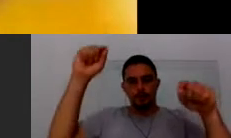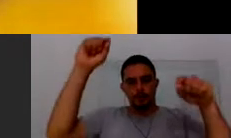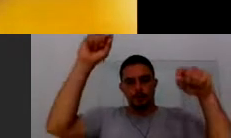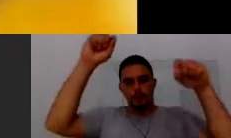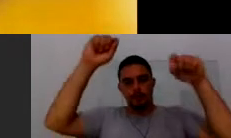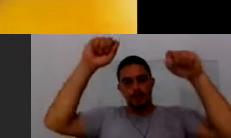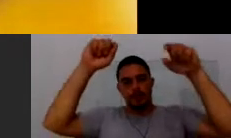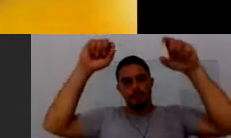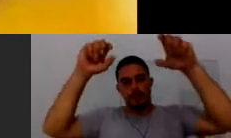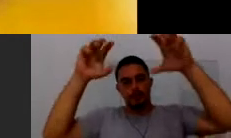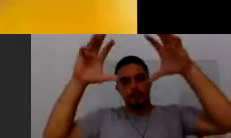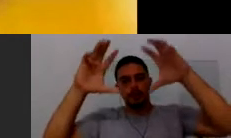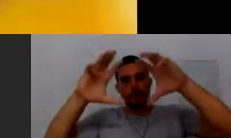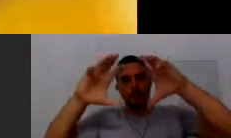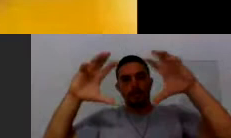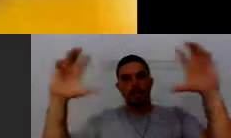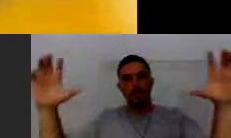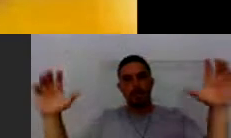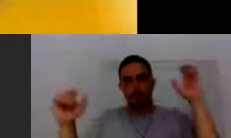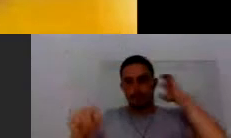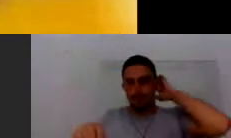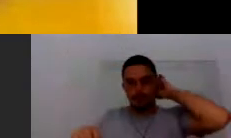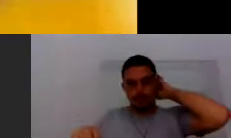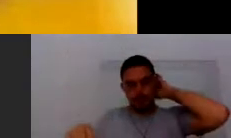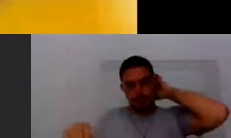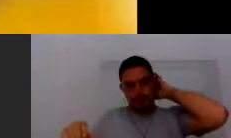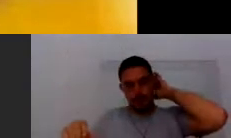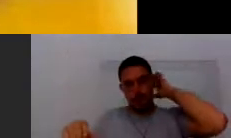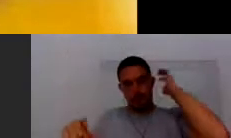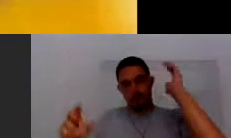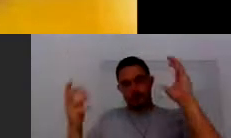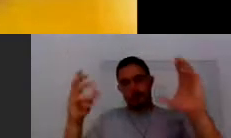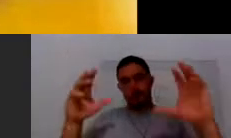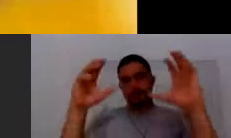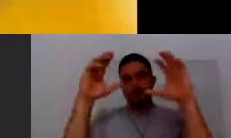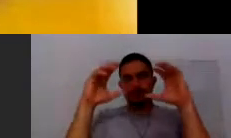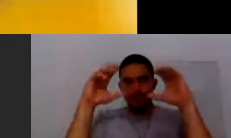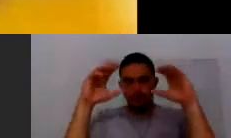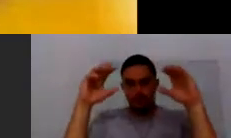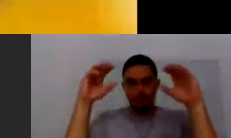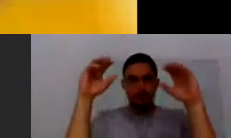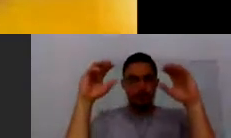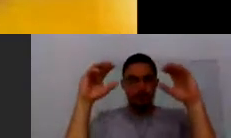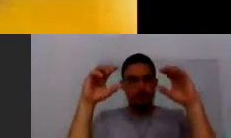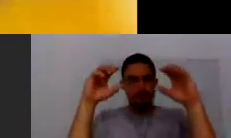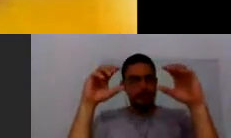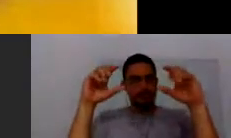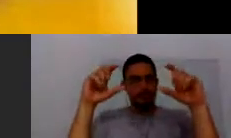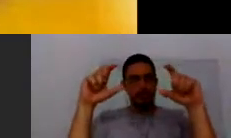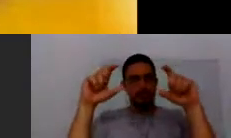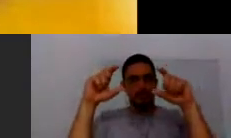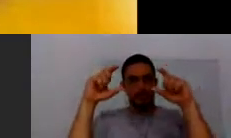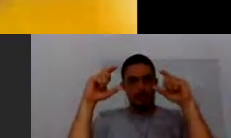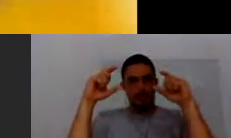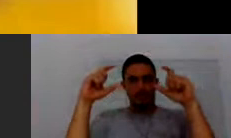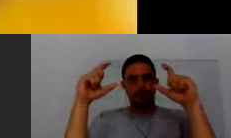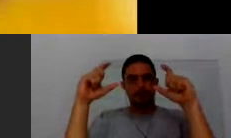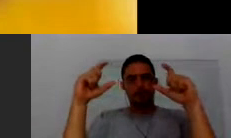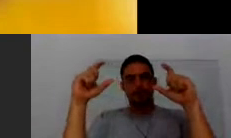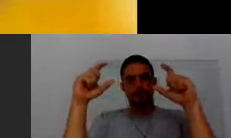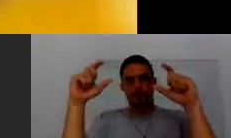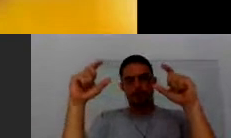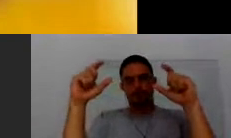e ao longo do tempo ela vai atingindo uma umidade muito elevada. Então, eu espero que vocês entendam da forma como eu vou falar, porque assim, ó,